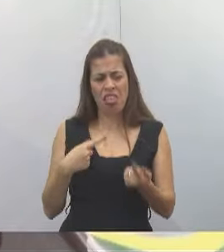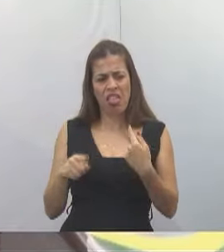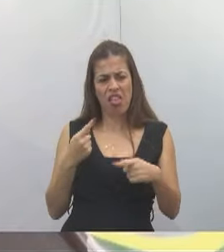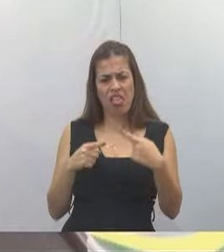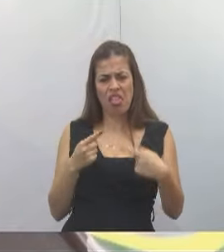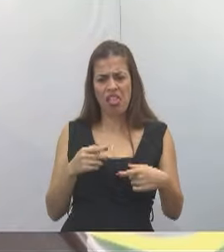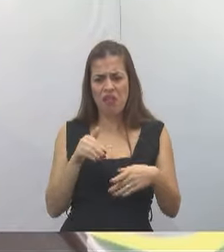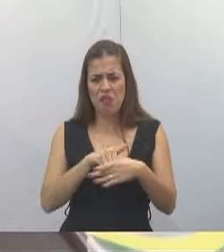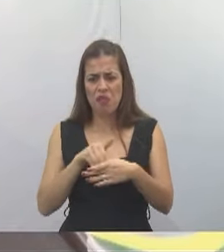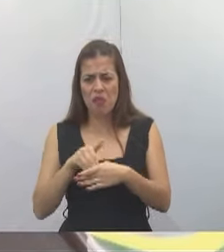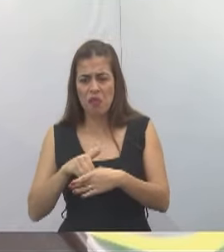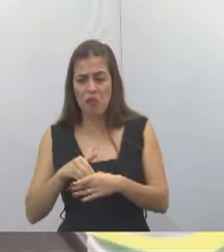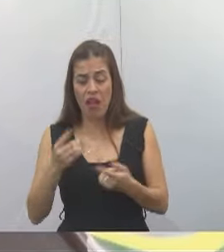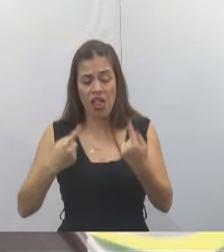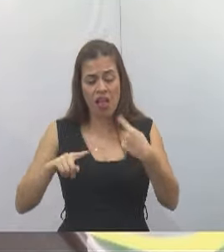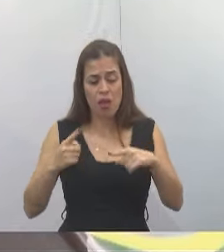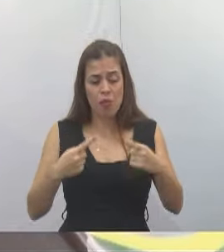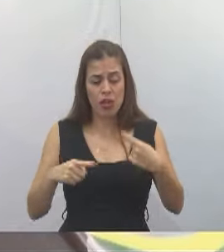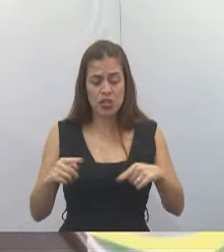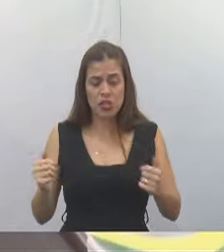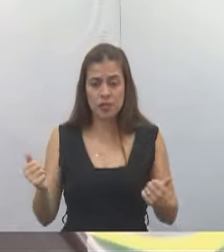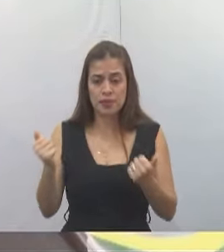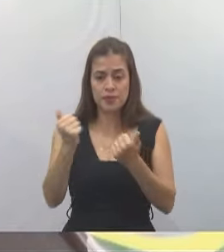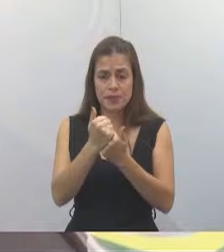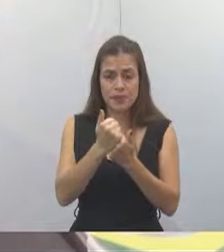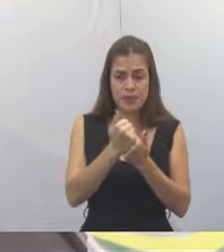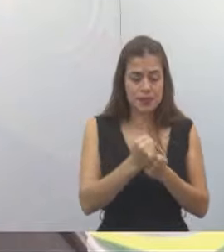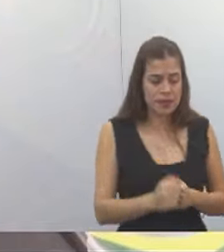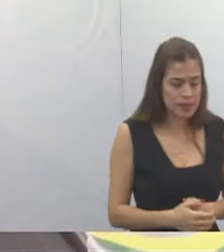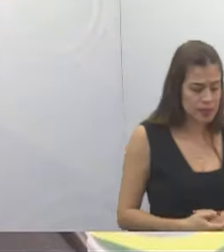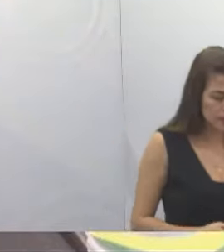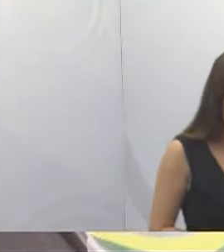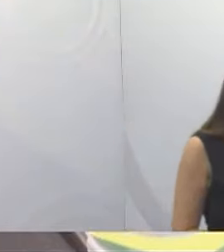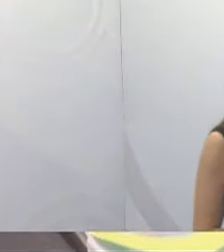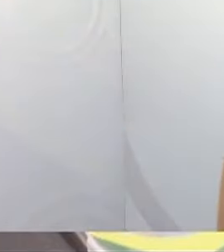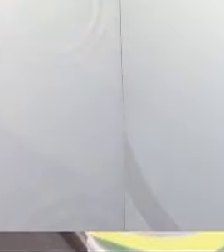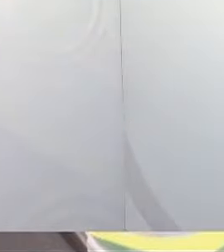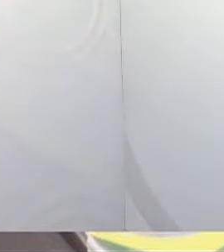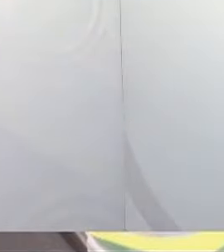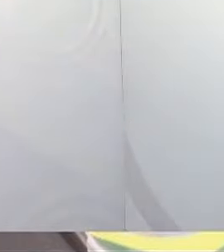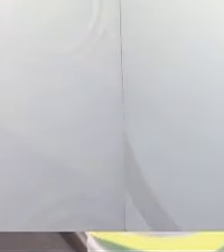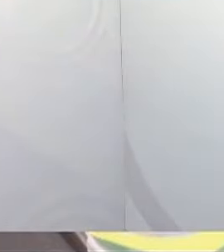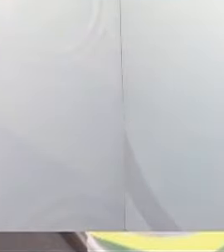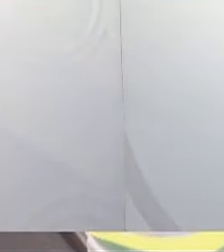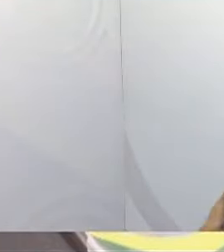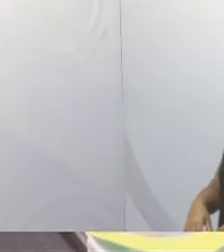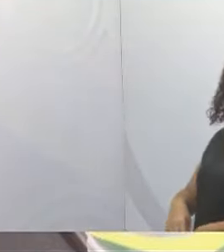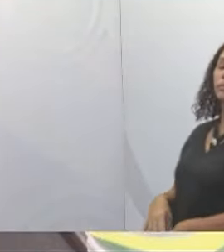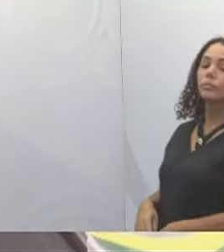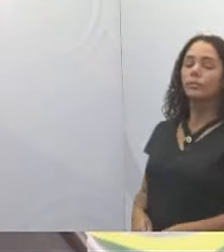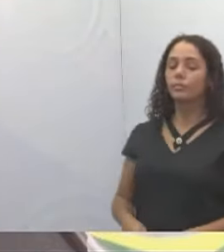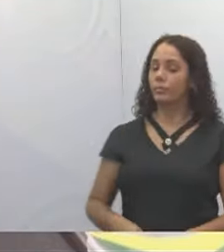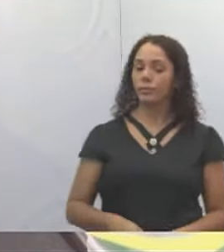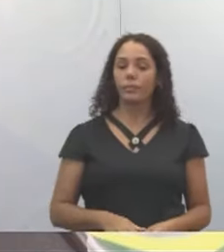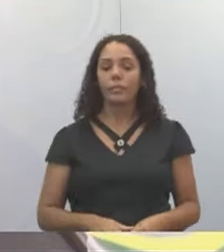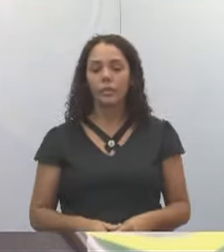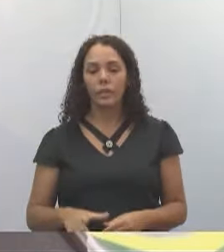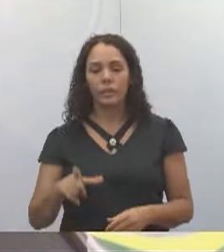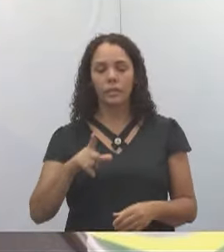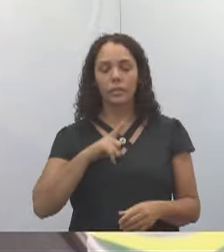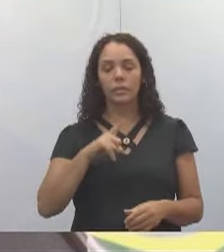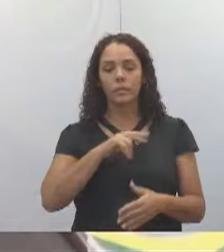votar e reclamam quando segue o regimento numa situação controvertida, que tem vários posicionamentos e que vota